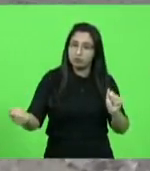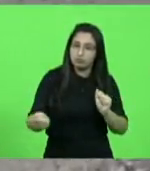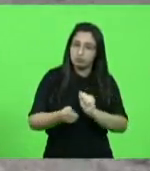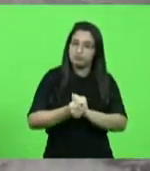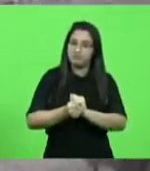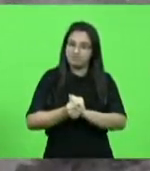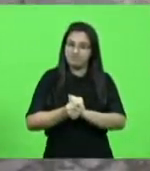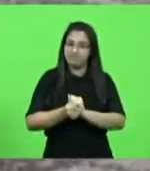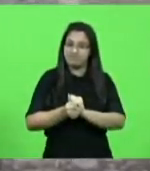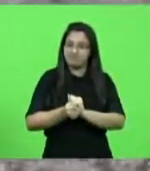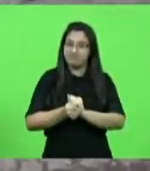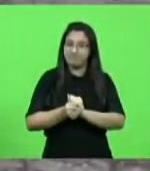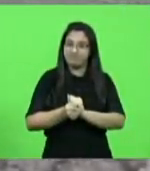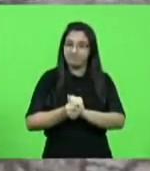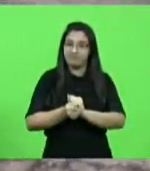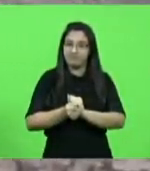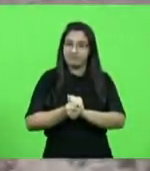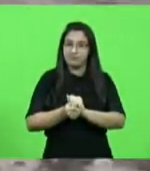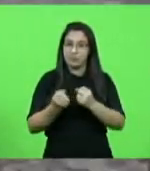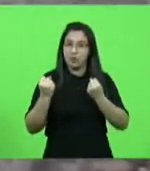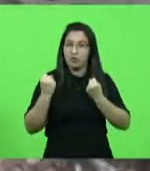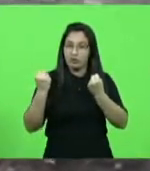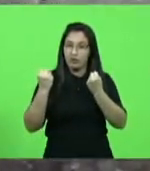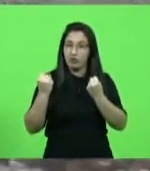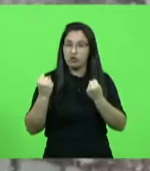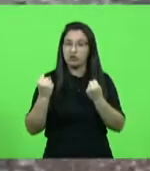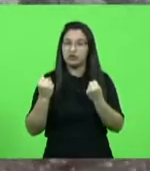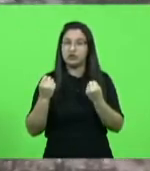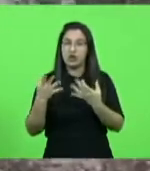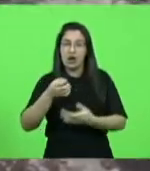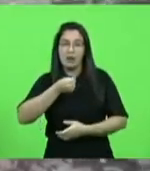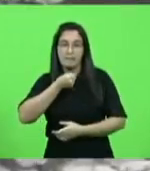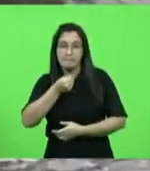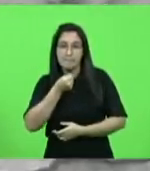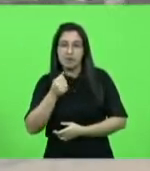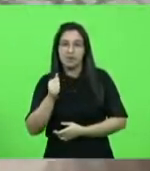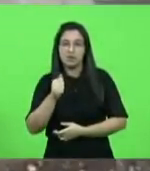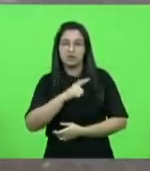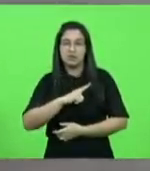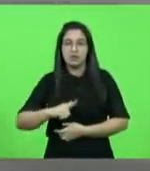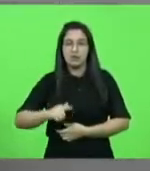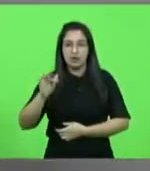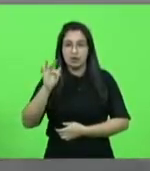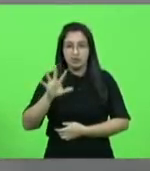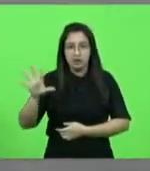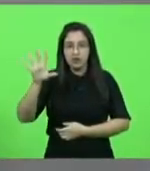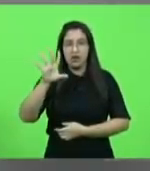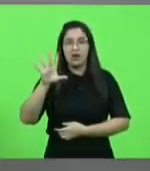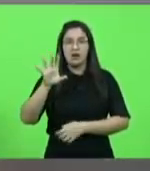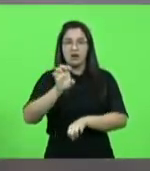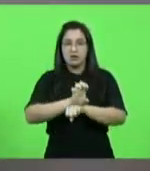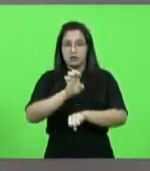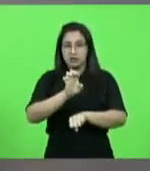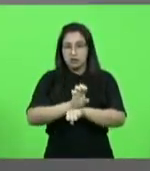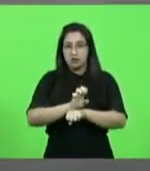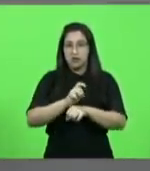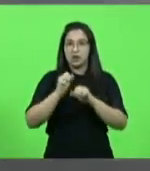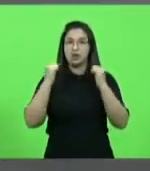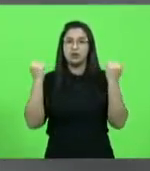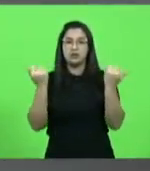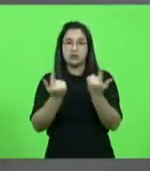numa corrente muito forte com a imprensa, com o governo federal, com a Assembleia, com o governo do Estado, que a gente